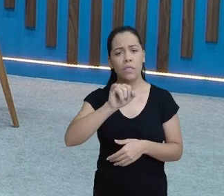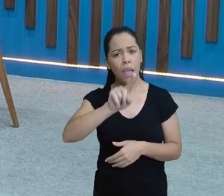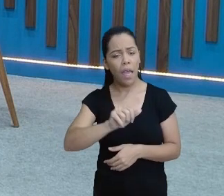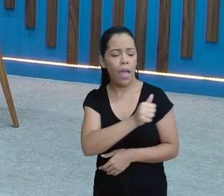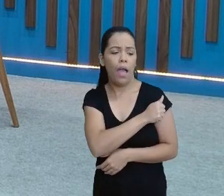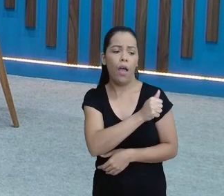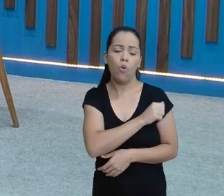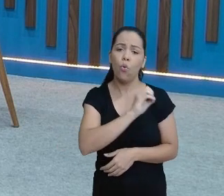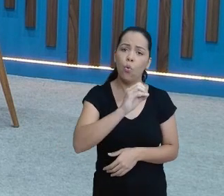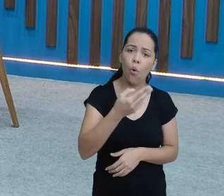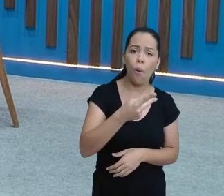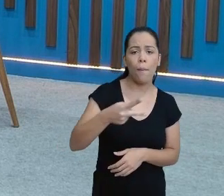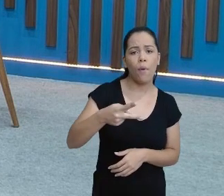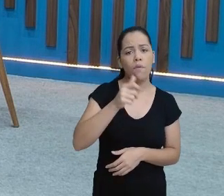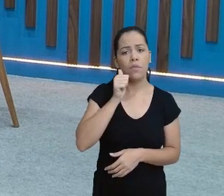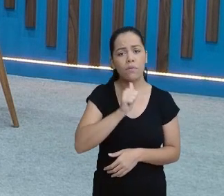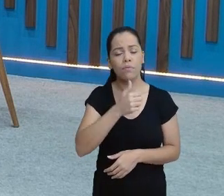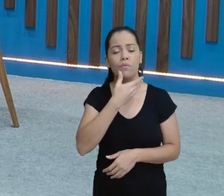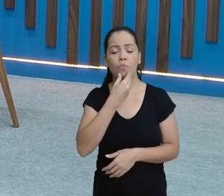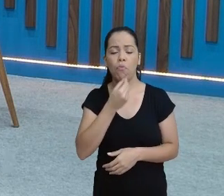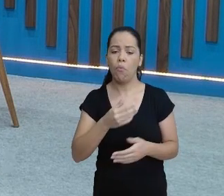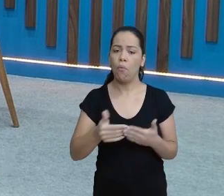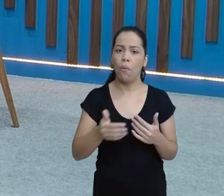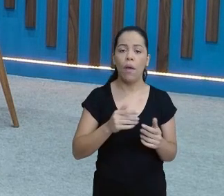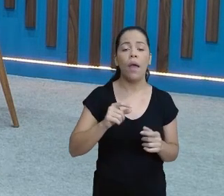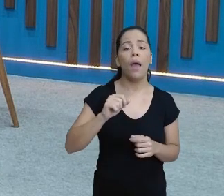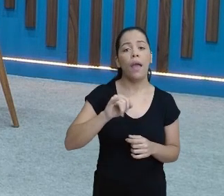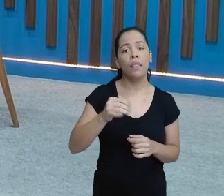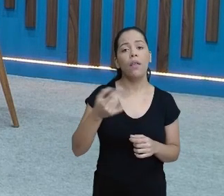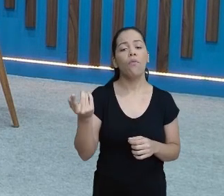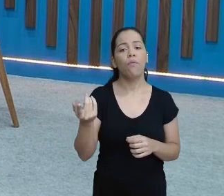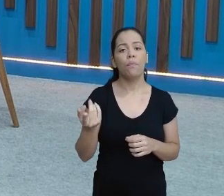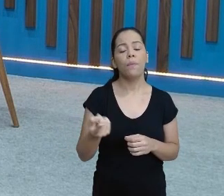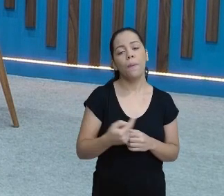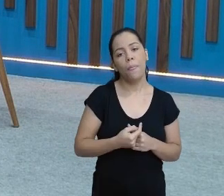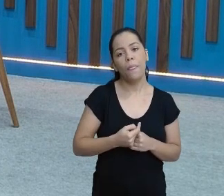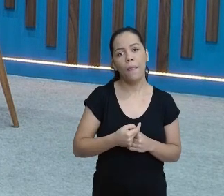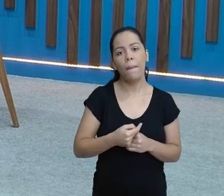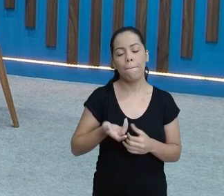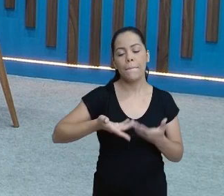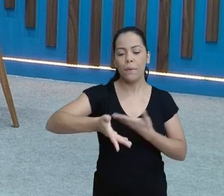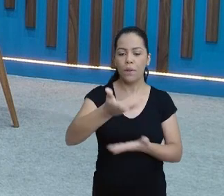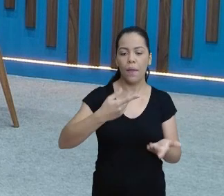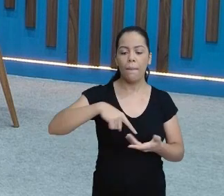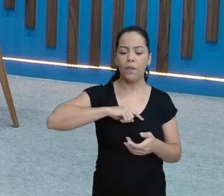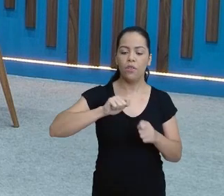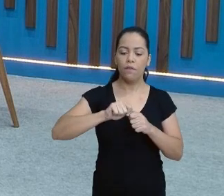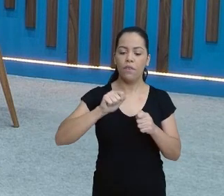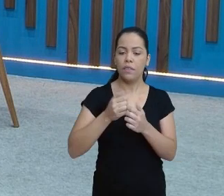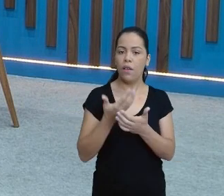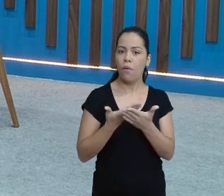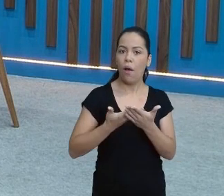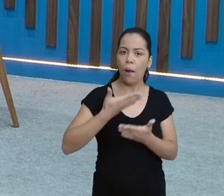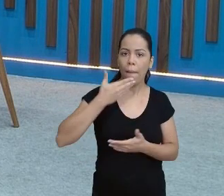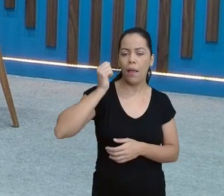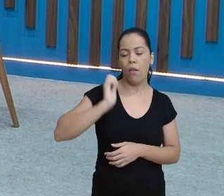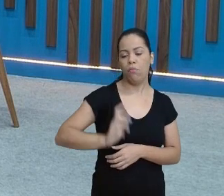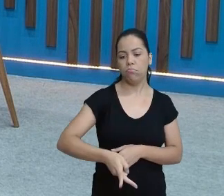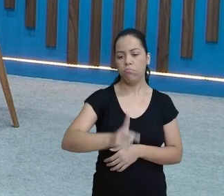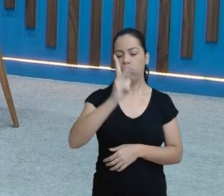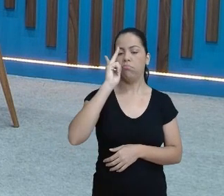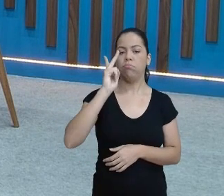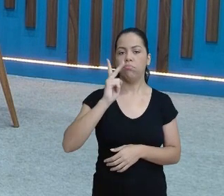professor, professora, entra em contato conosco para a gente fazer uma aula cada vez melhor, tá certo? Lembrando também que essa